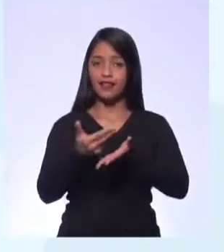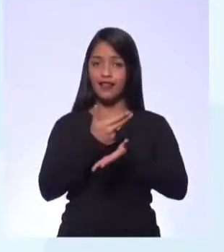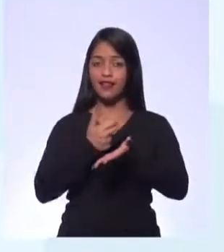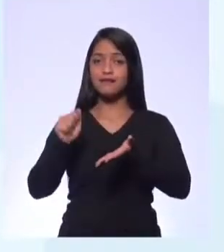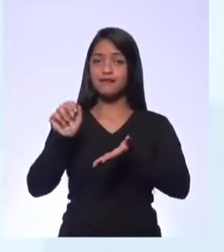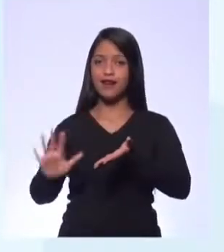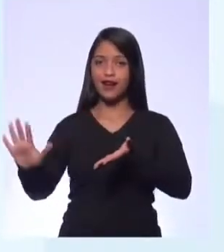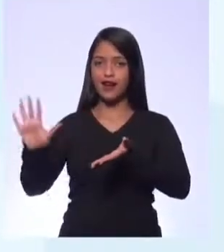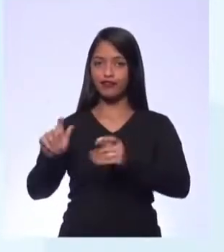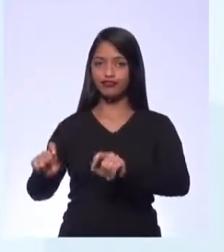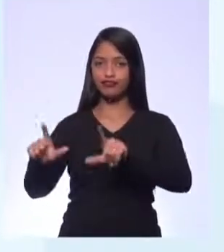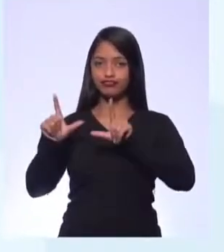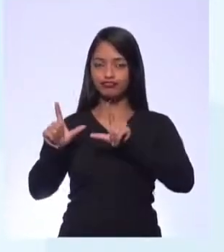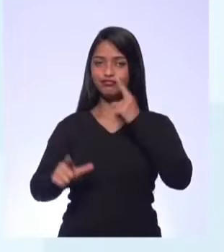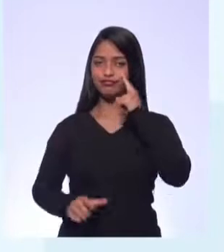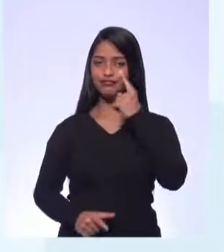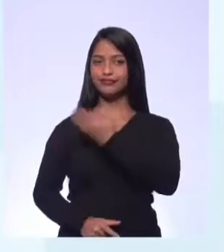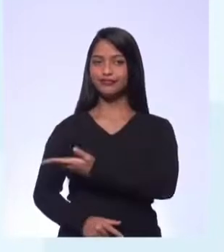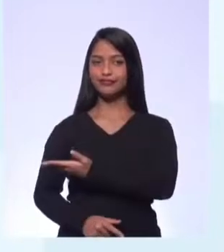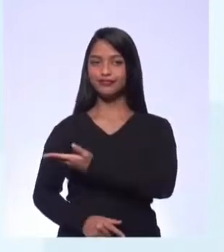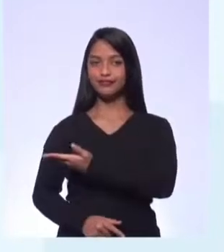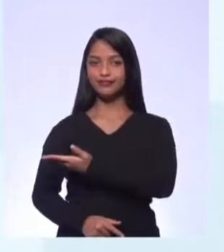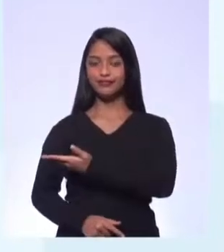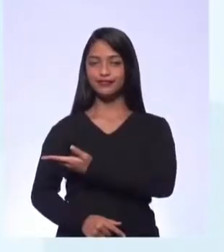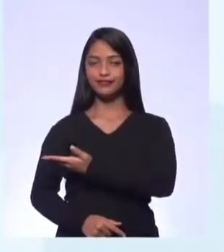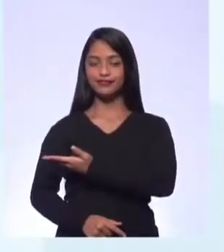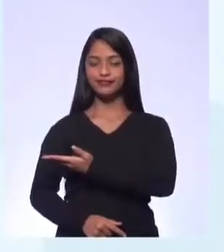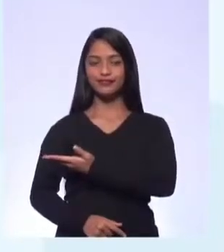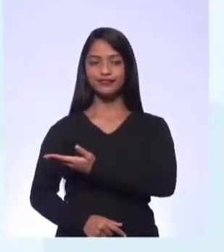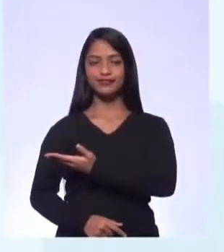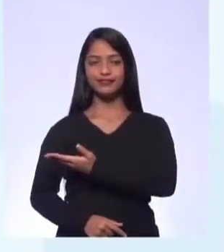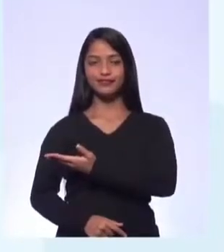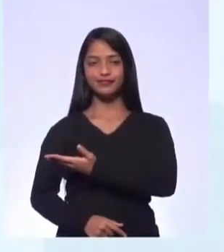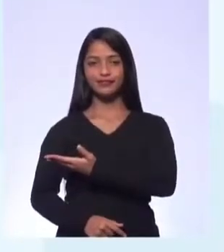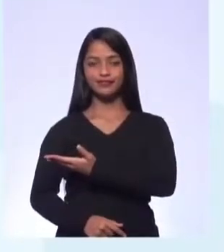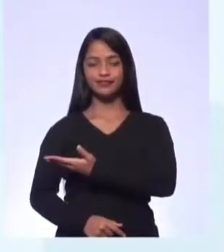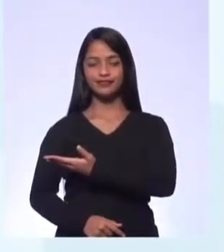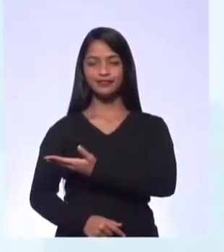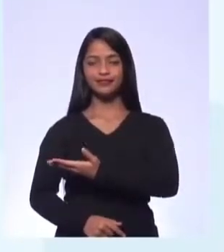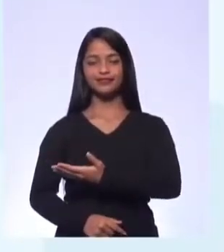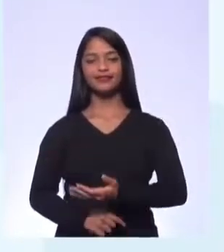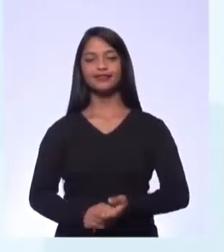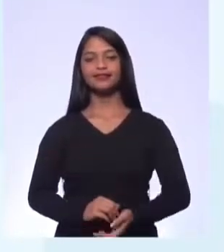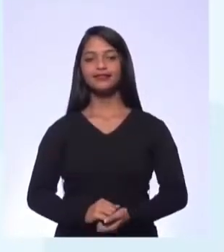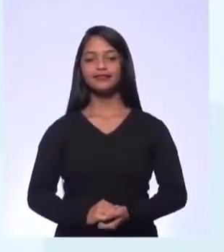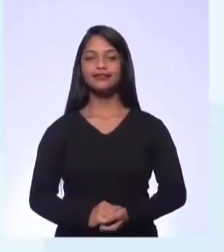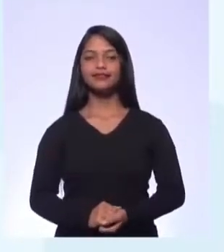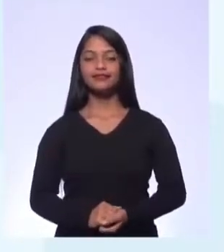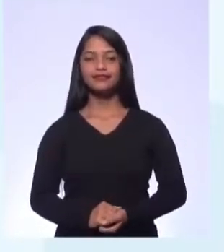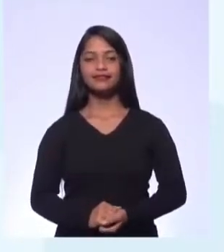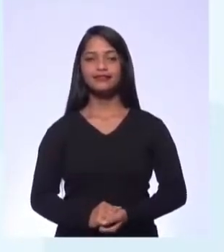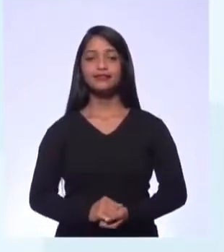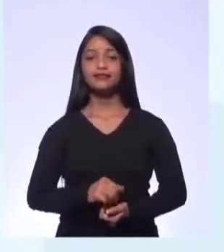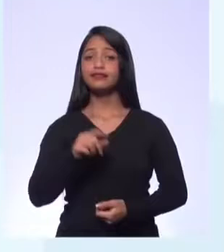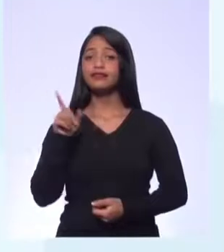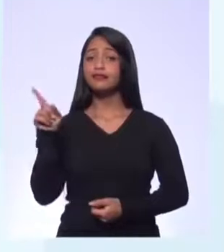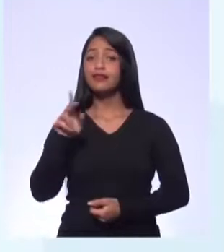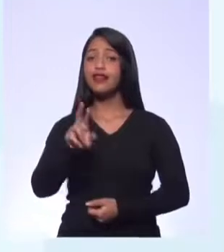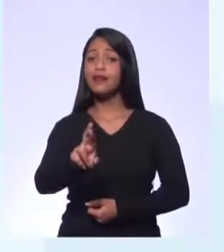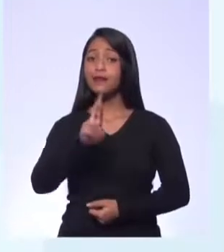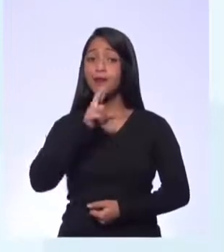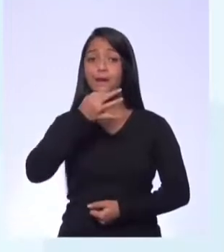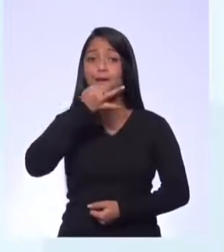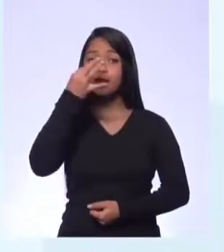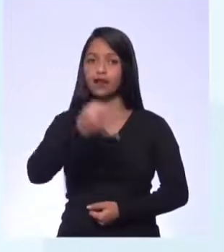Não é emoji, é uma imagem, né? Can you swim? Yes, I can or no, I can't. Isso é pessoal, viu, gente? Não